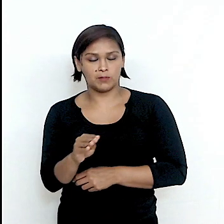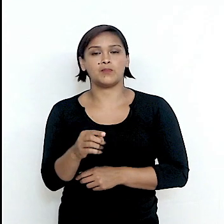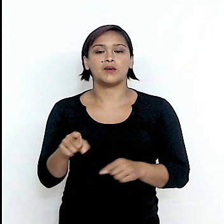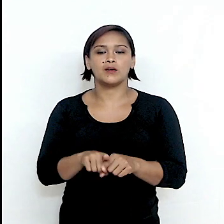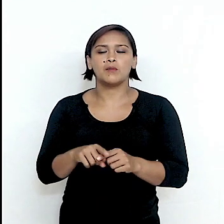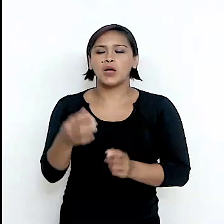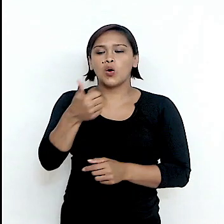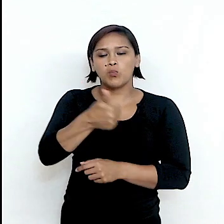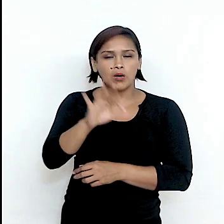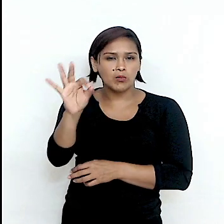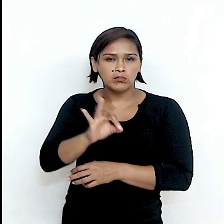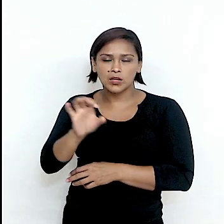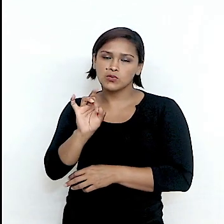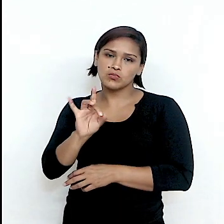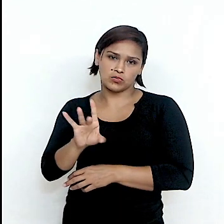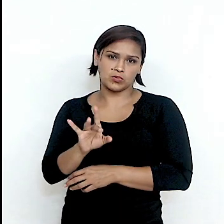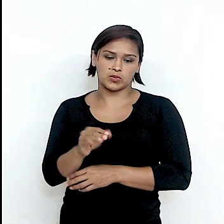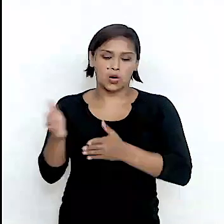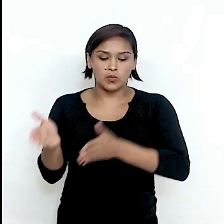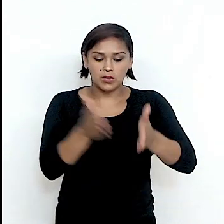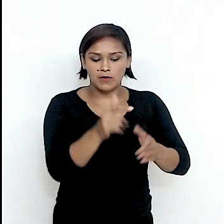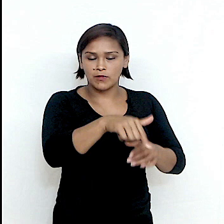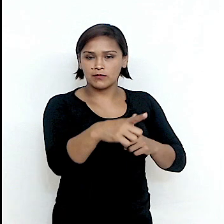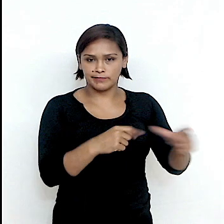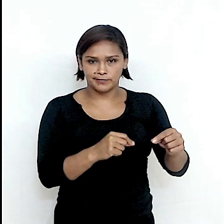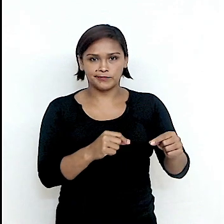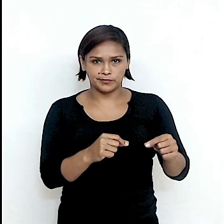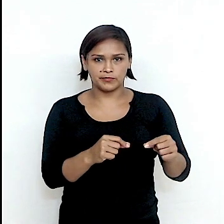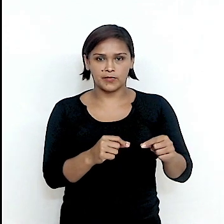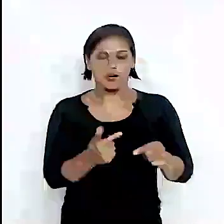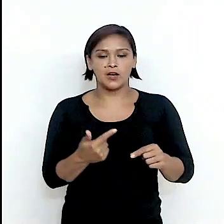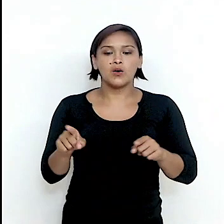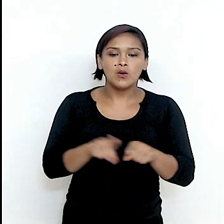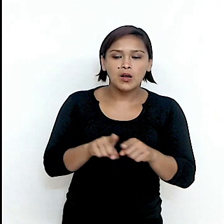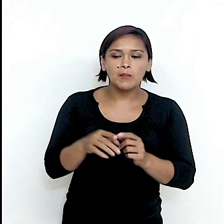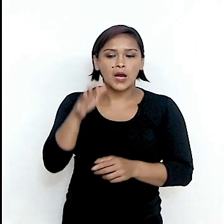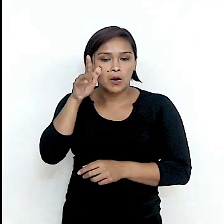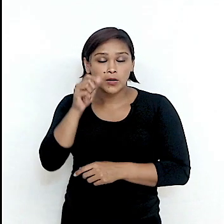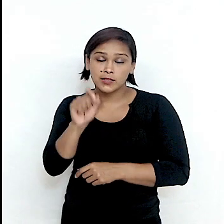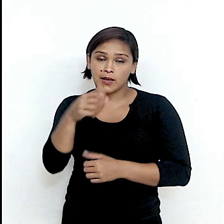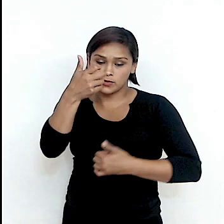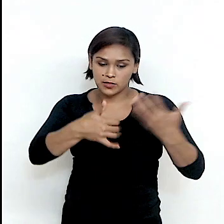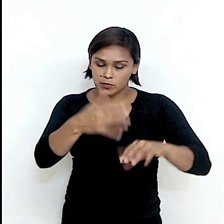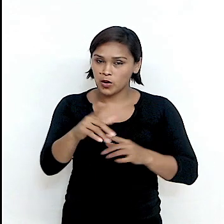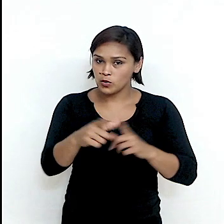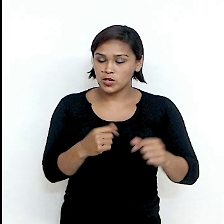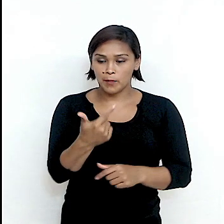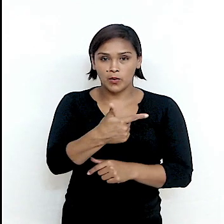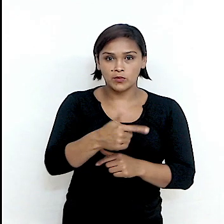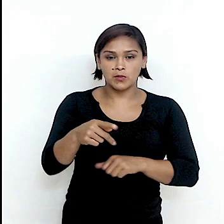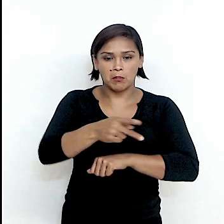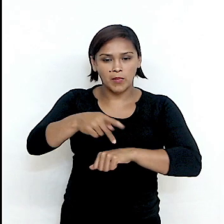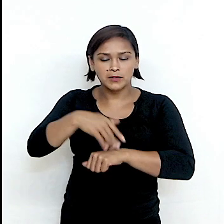seja um texto né do que foi investido pelo Japão como curiosidade nesse ano hoje o segundo